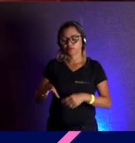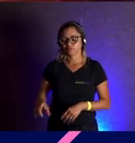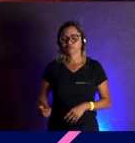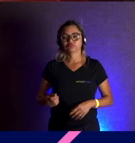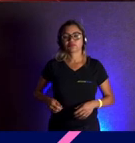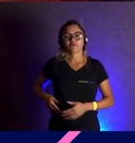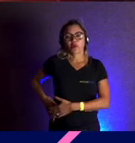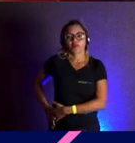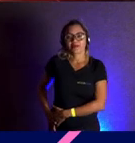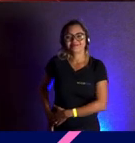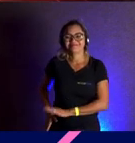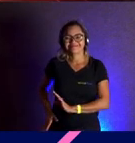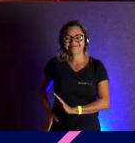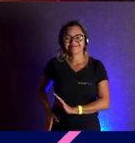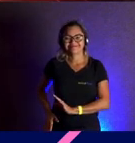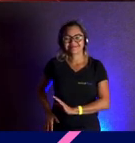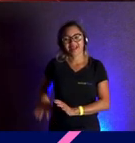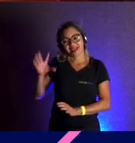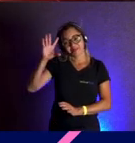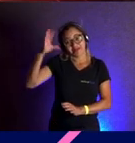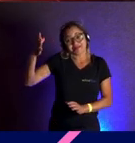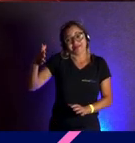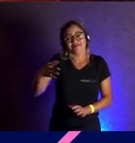decisão. Então, eu acho que a gente...